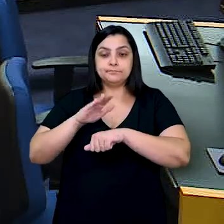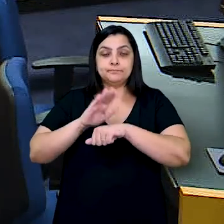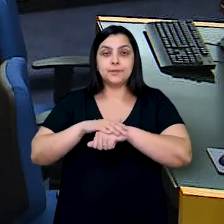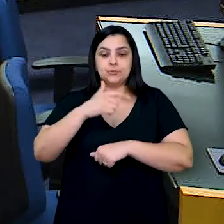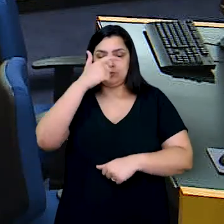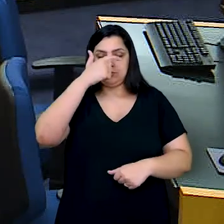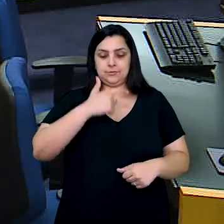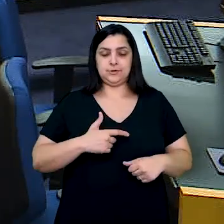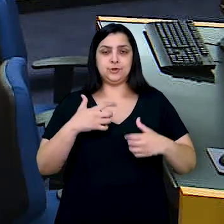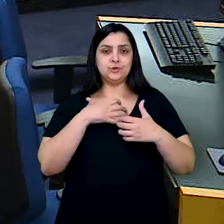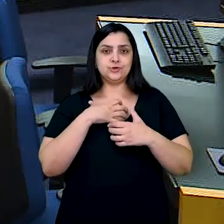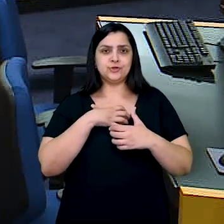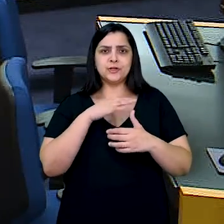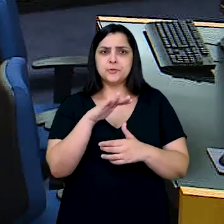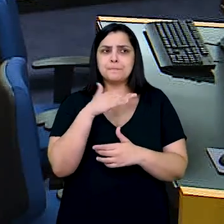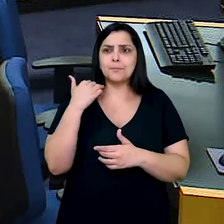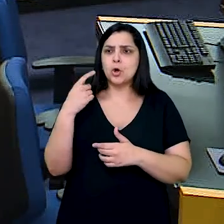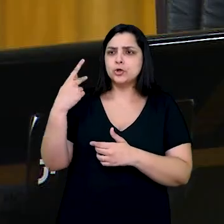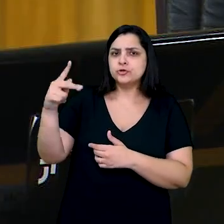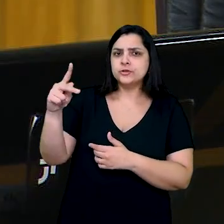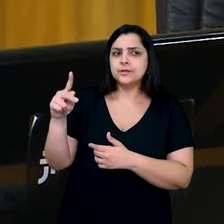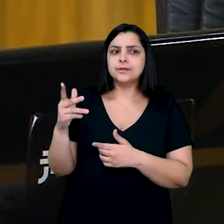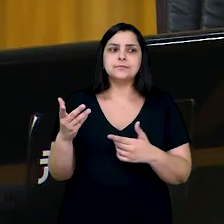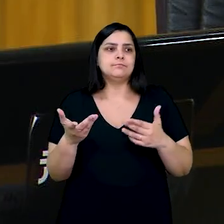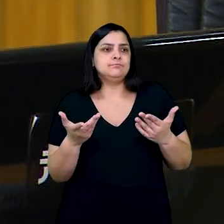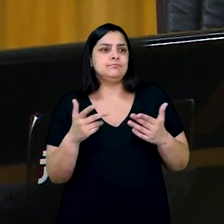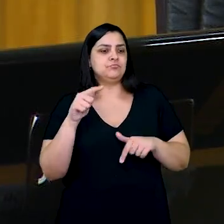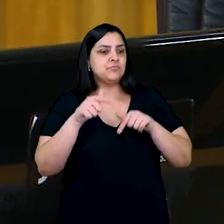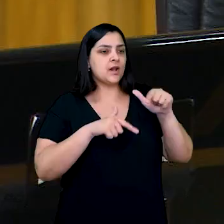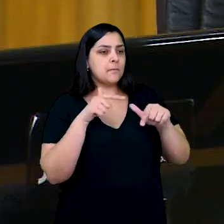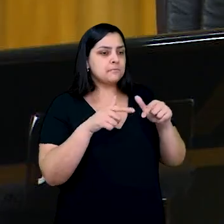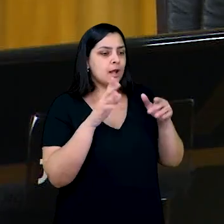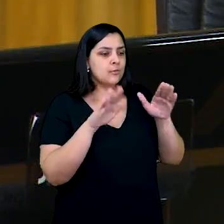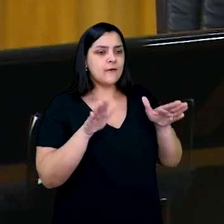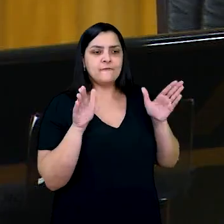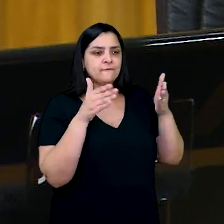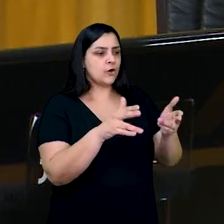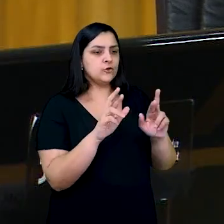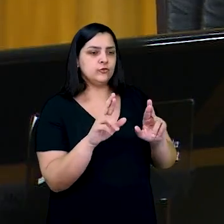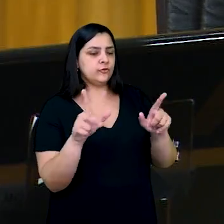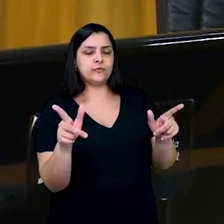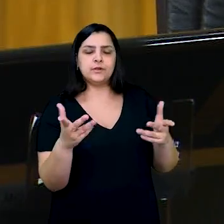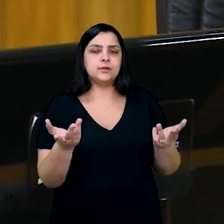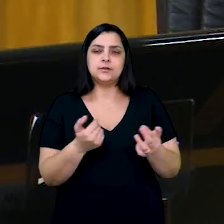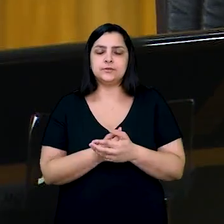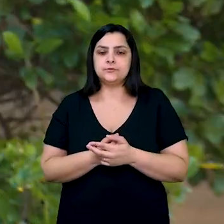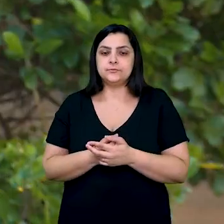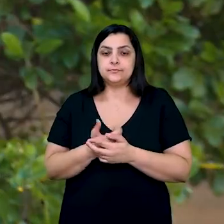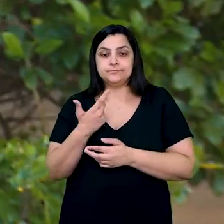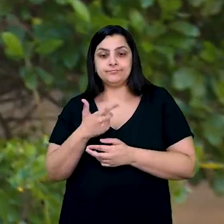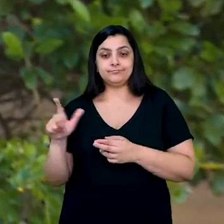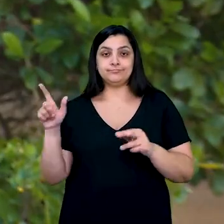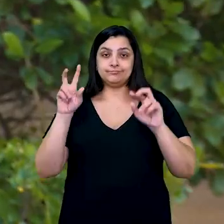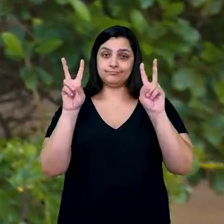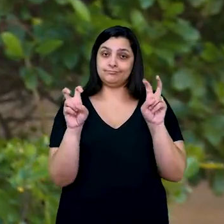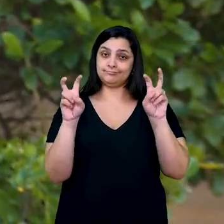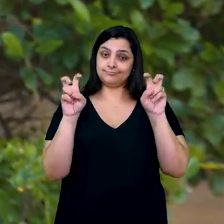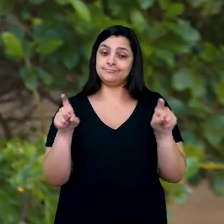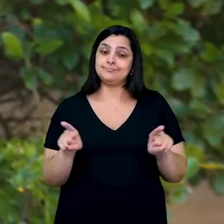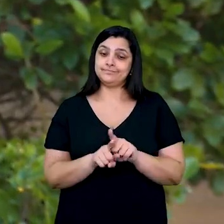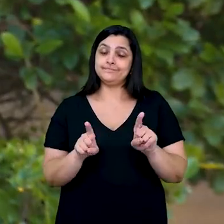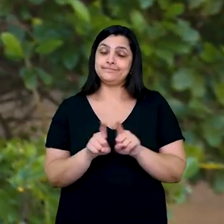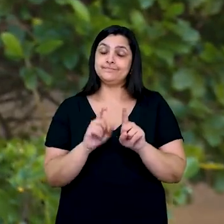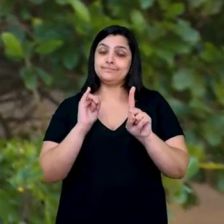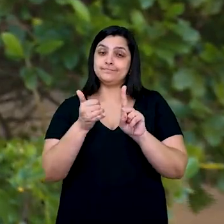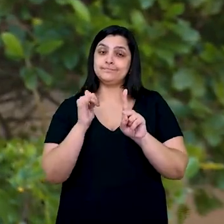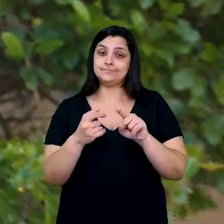tenha praticado a conduta que causou a morte do mecânico agrícola no exercício do trabalho ou em razão dele. Outro aspecto